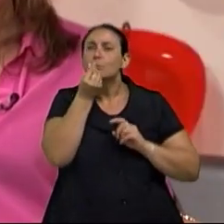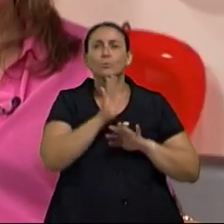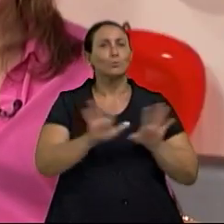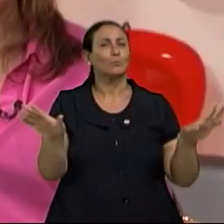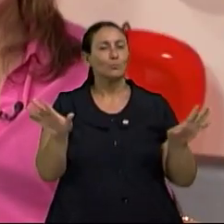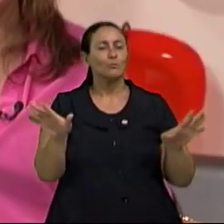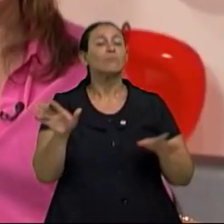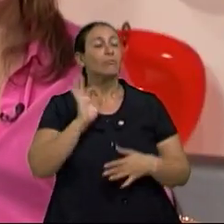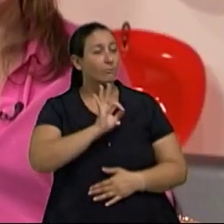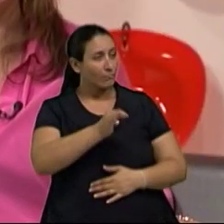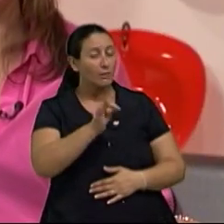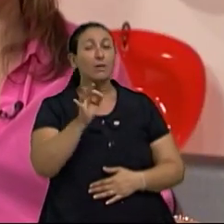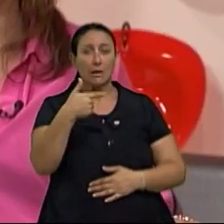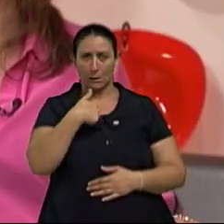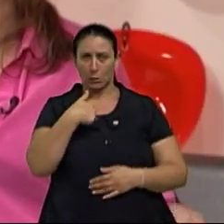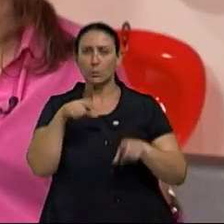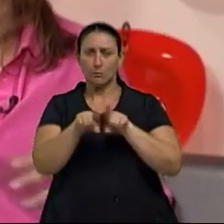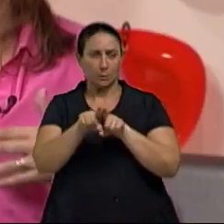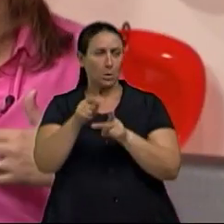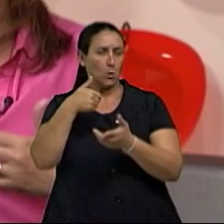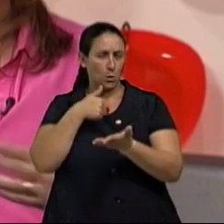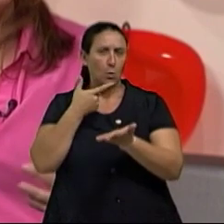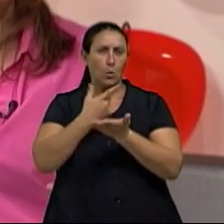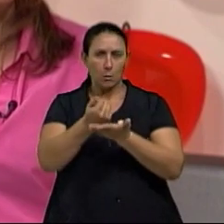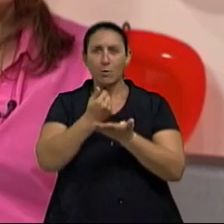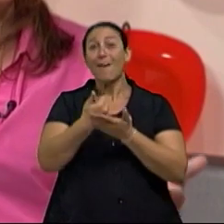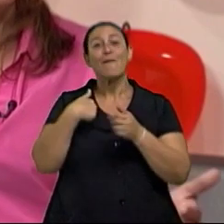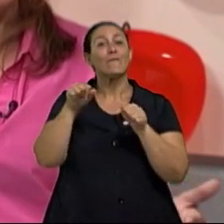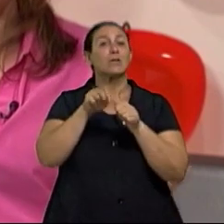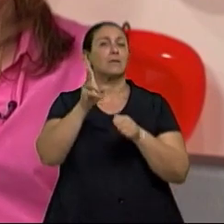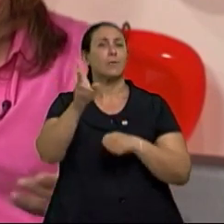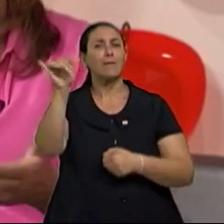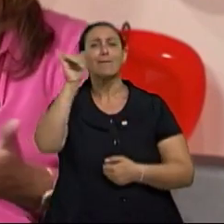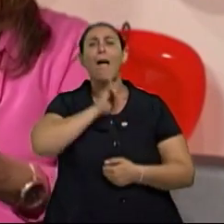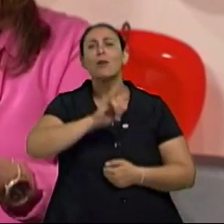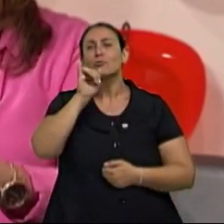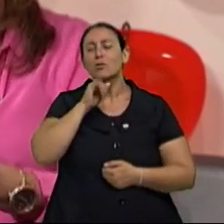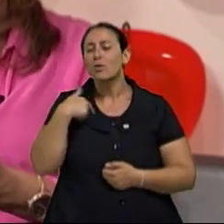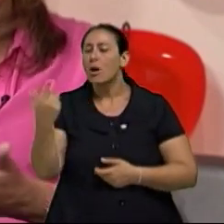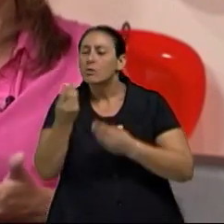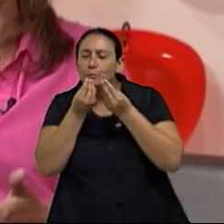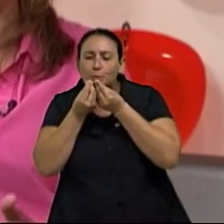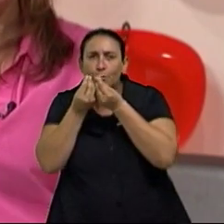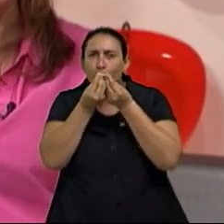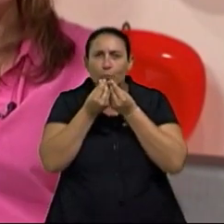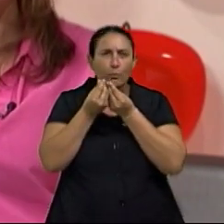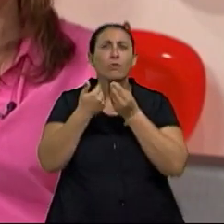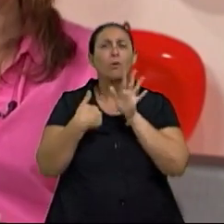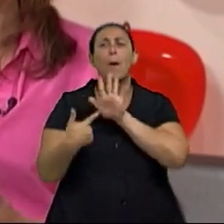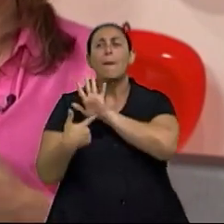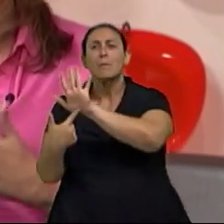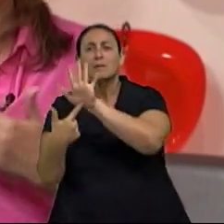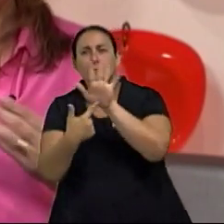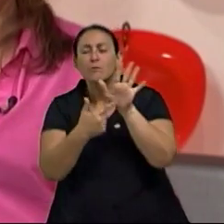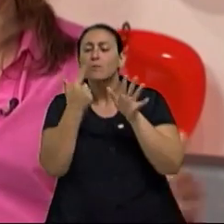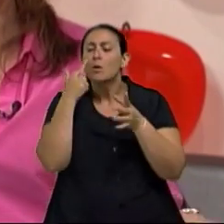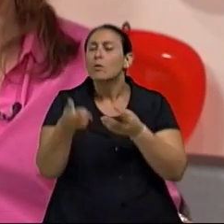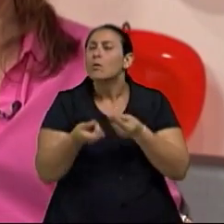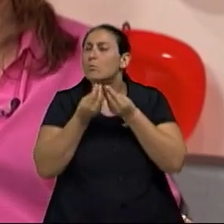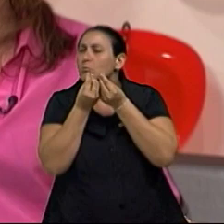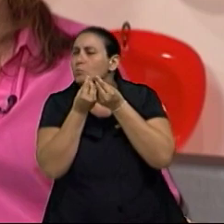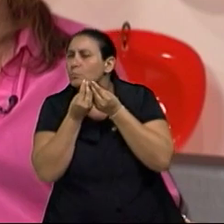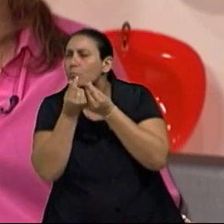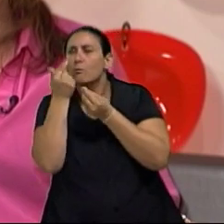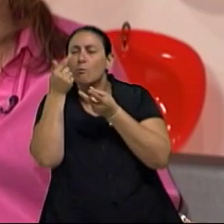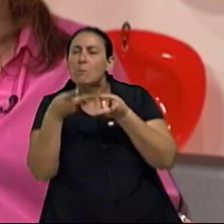ó, eu como consumidora, e eu faço muito testes sensoriais com outros apresentando o produto,